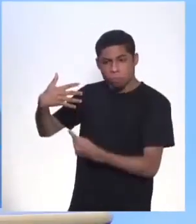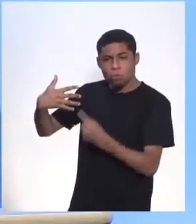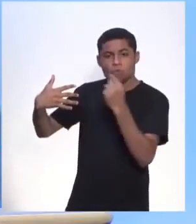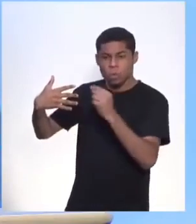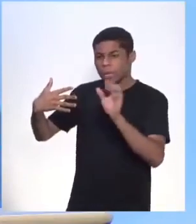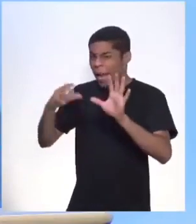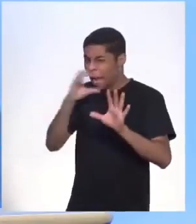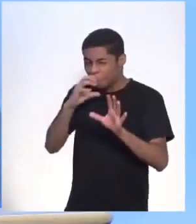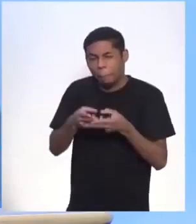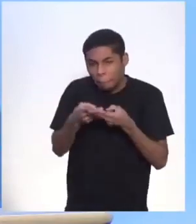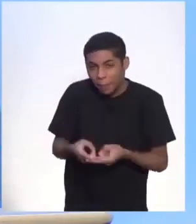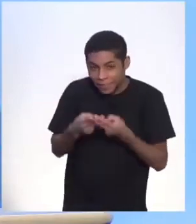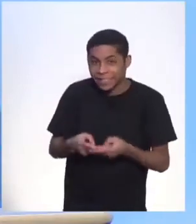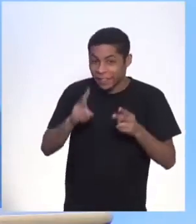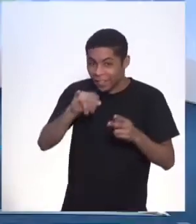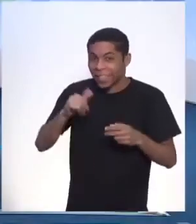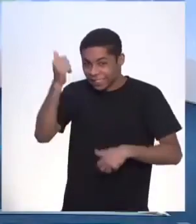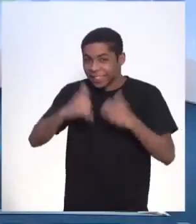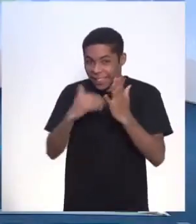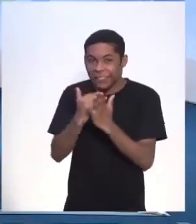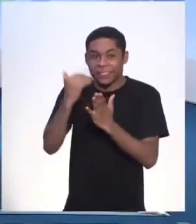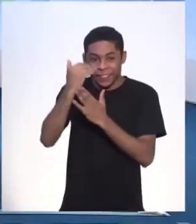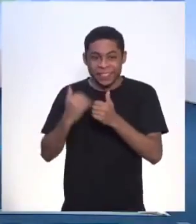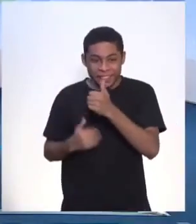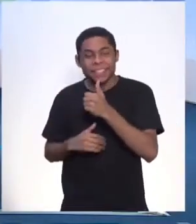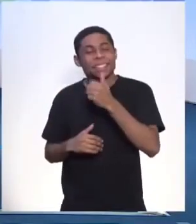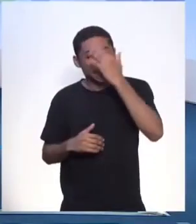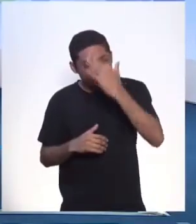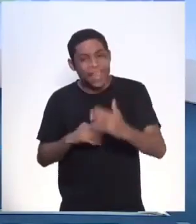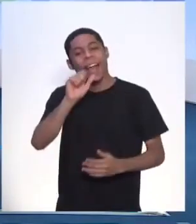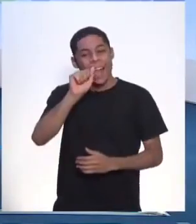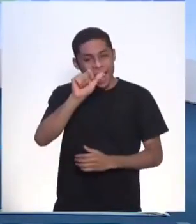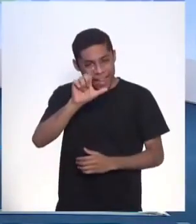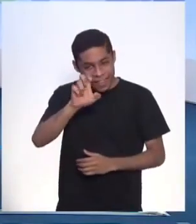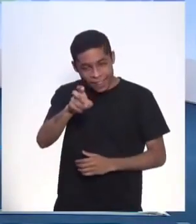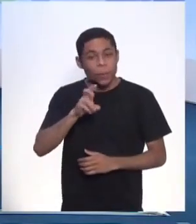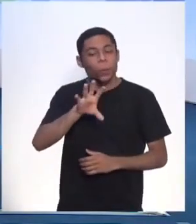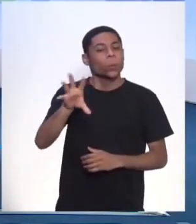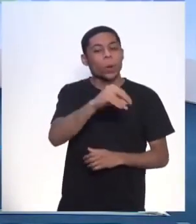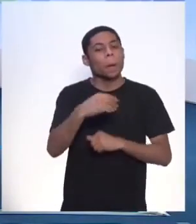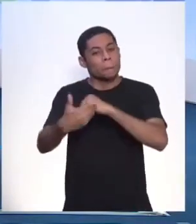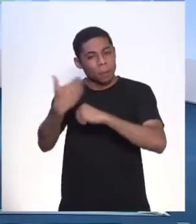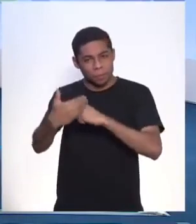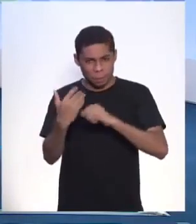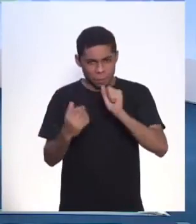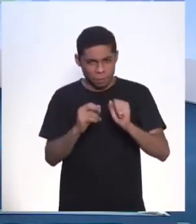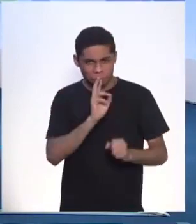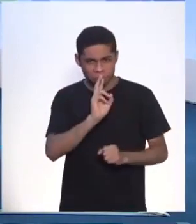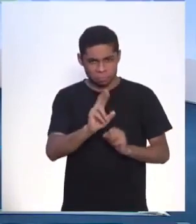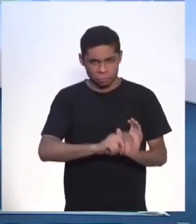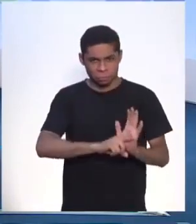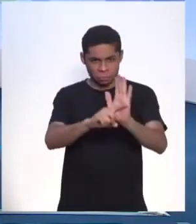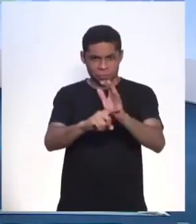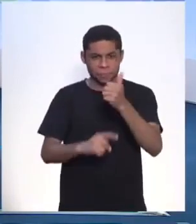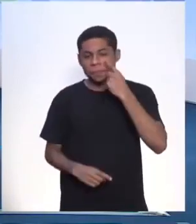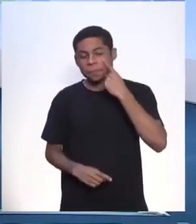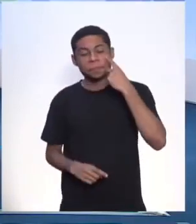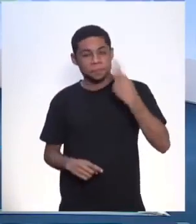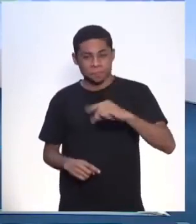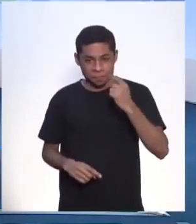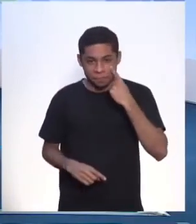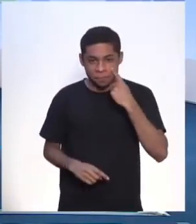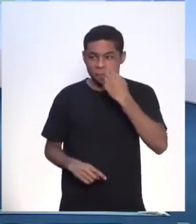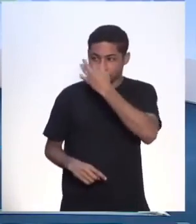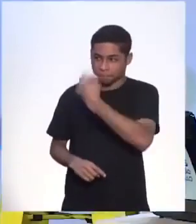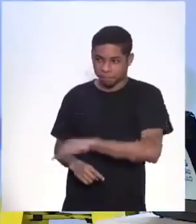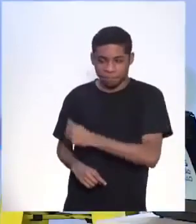de paciência, né? Que daqui a É pouco a isso gente aí. já fala. Tá bom, obrigado, Alex. Obrigado a todos que participaram, tá? Vamos subir a resposta, Tony? Tá? Então, é Vamos lá. exatamente essa